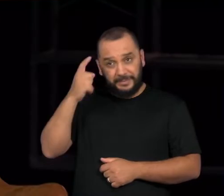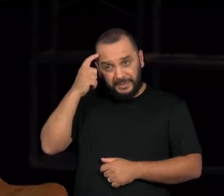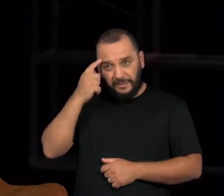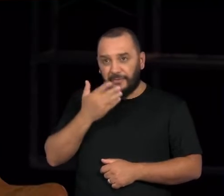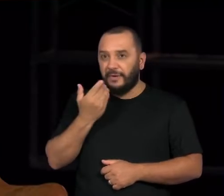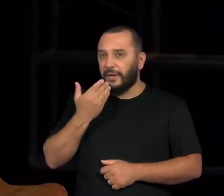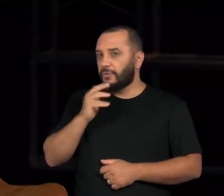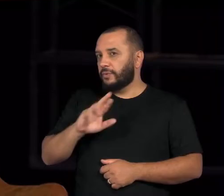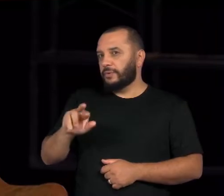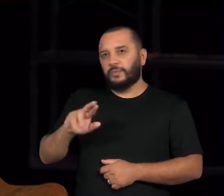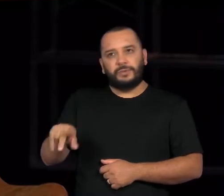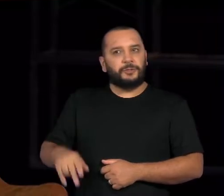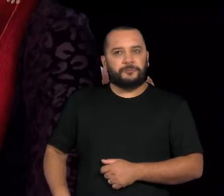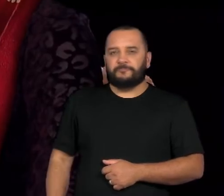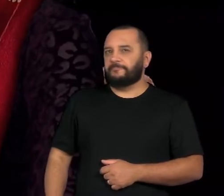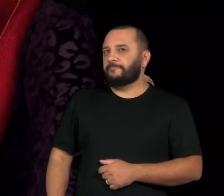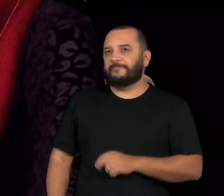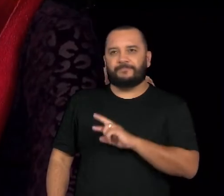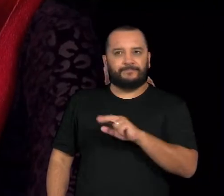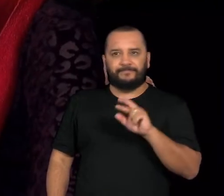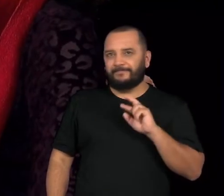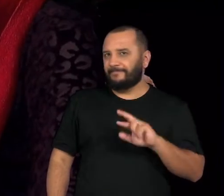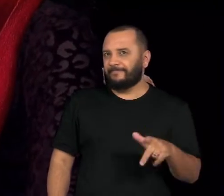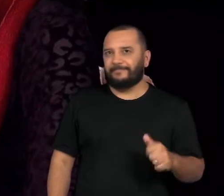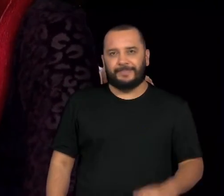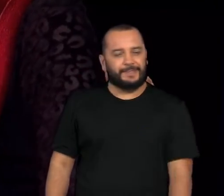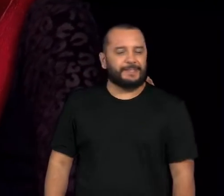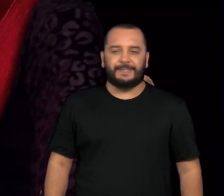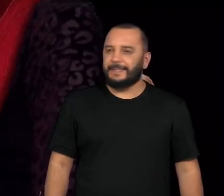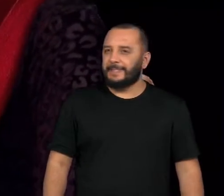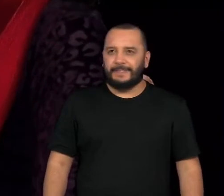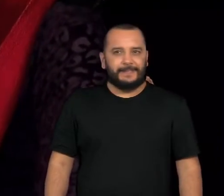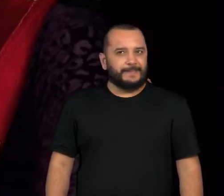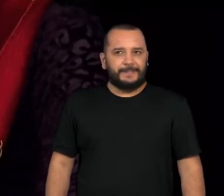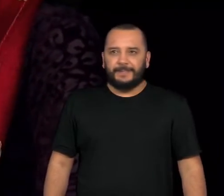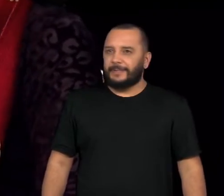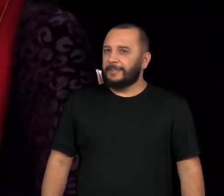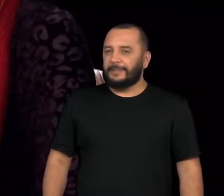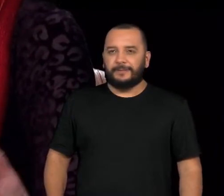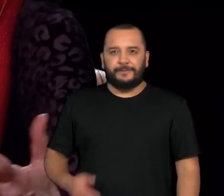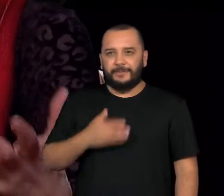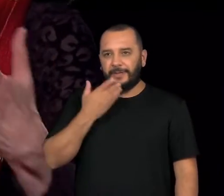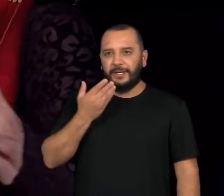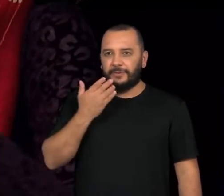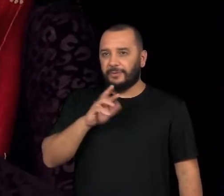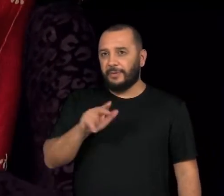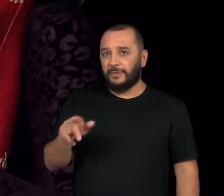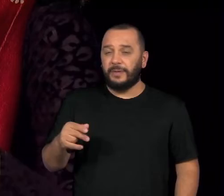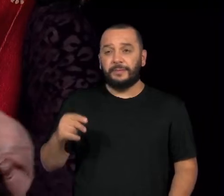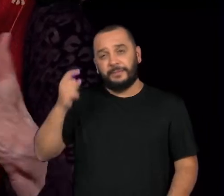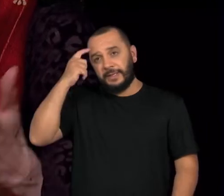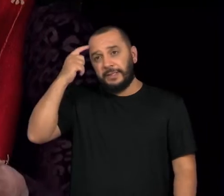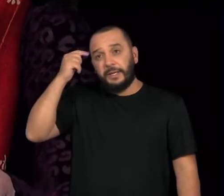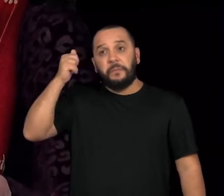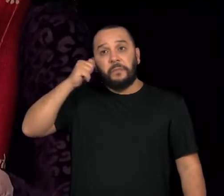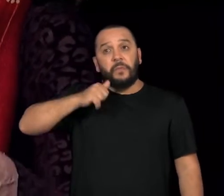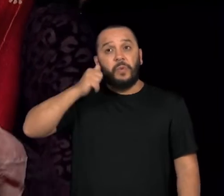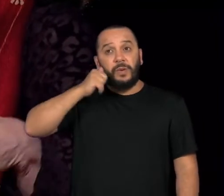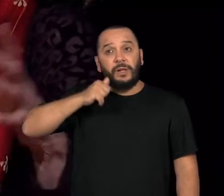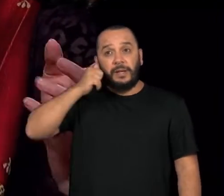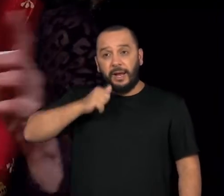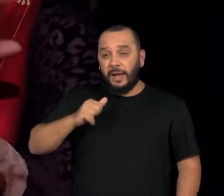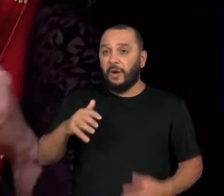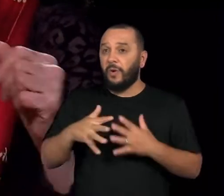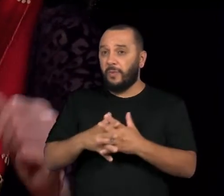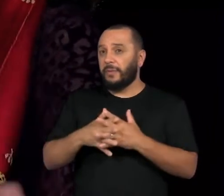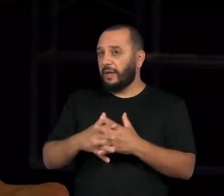não é. Não, né? Não. Imagino que não. Não é, não. Porque a gente pensa que nós, mulheres, é que somos complicadas,